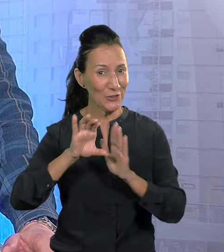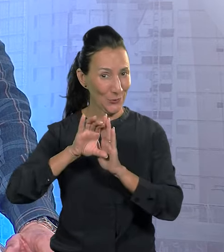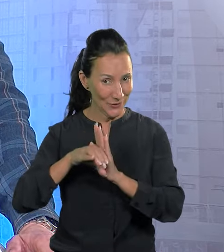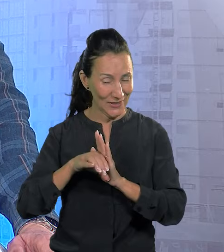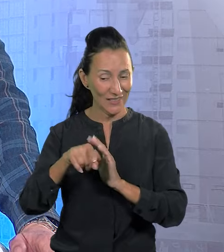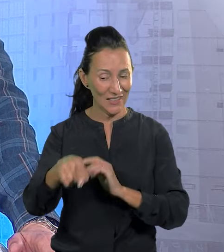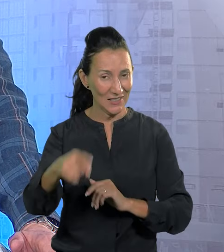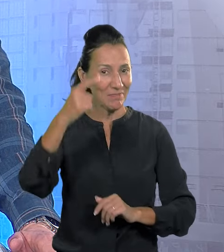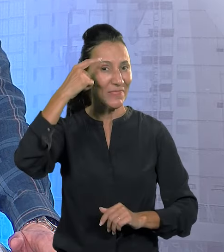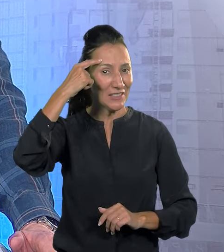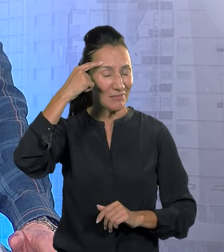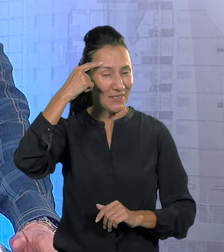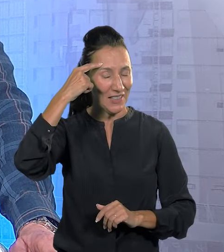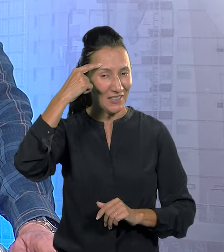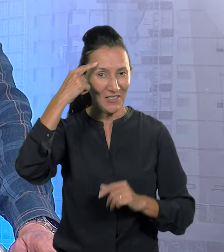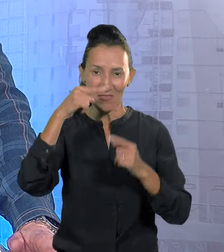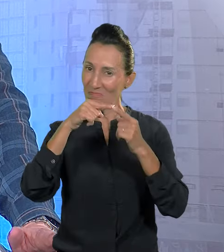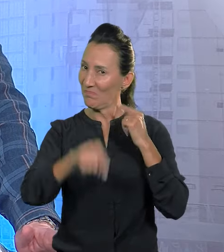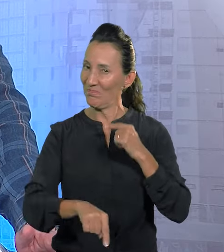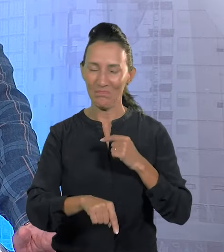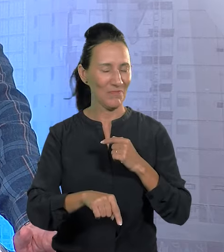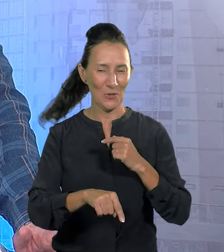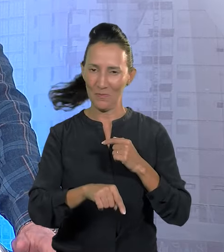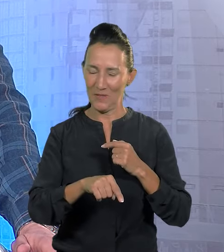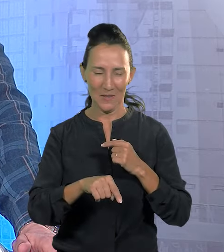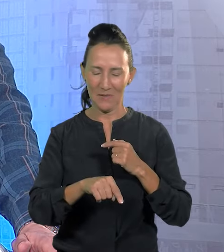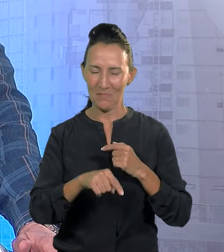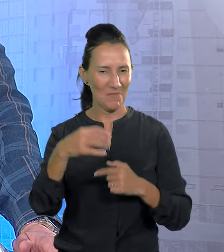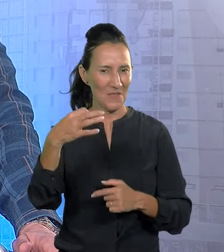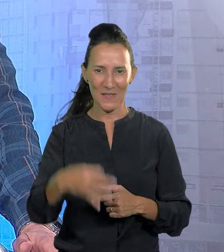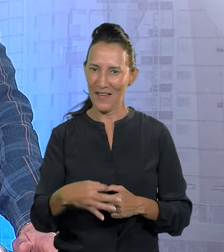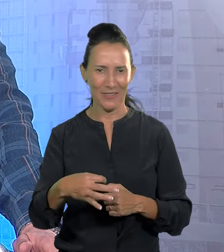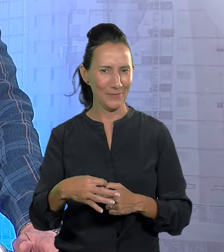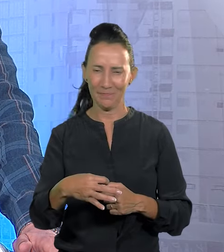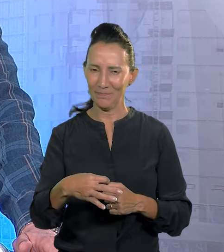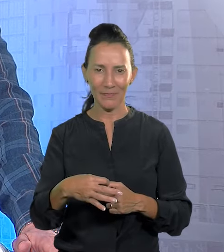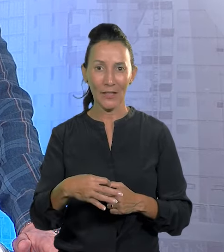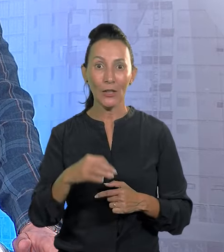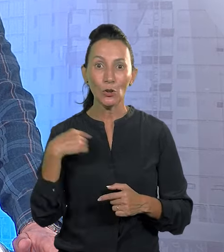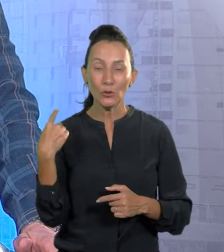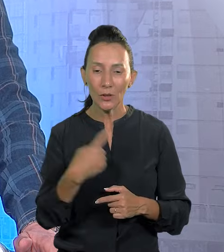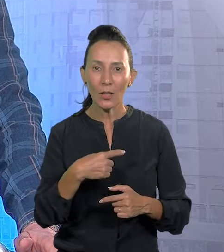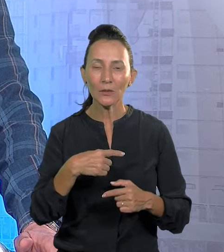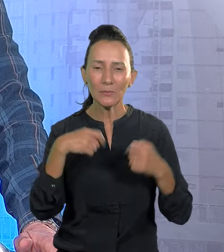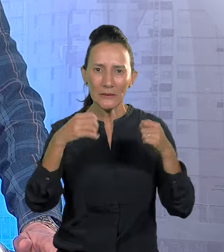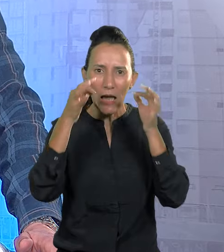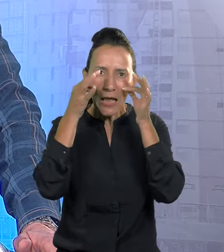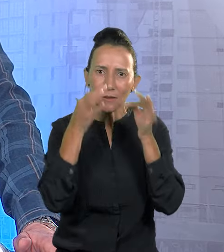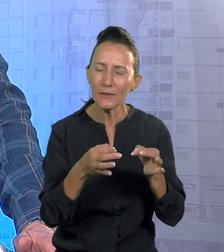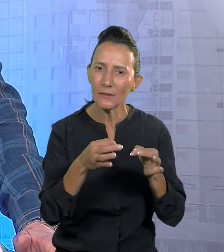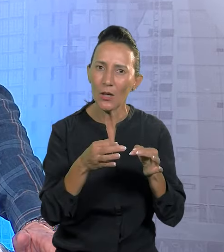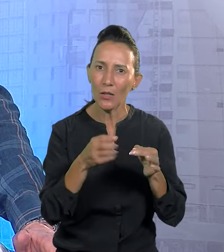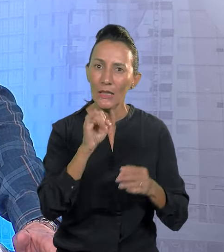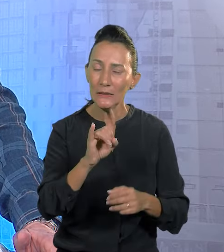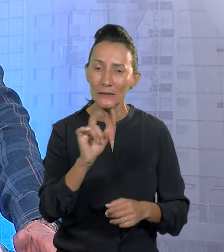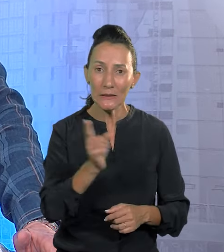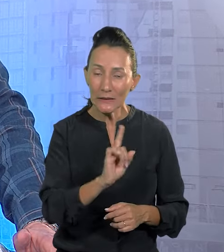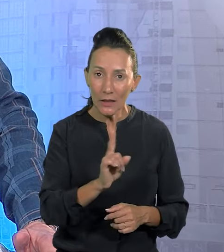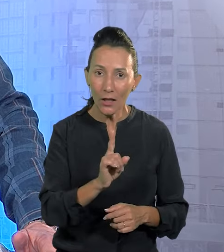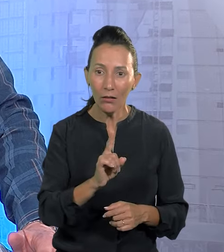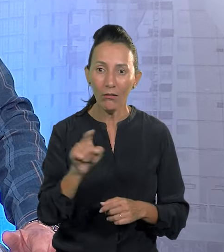que esse conceito, que esse pensamento, não é o correto, não é o certo. E se nós não termos atenção, nós